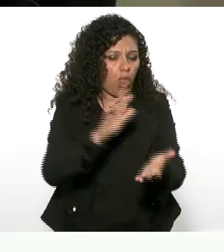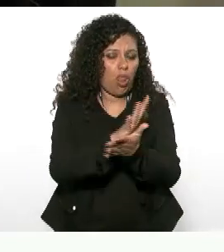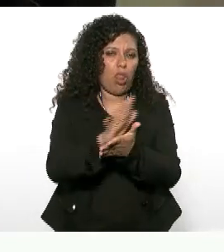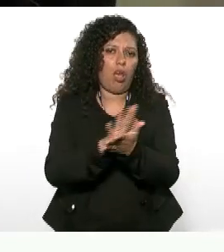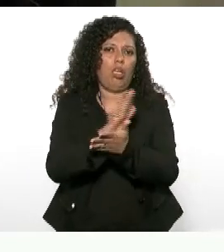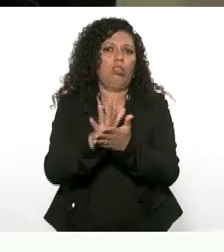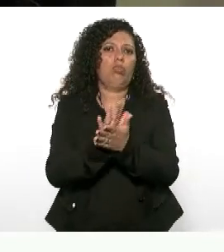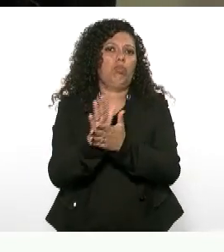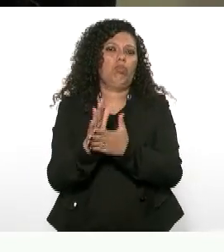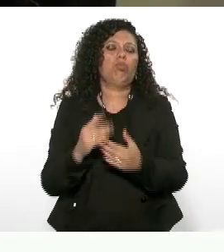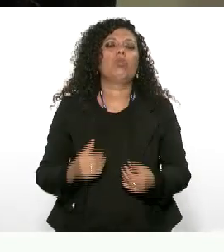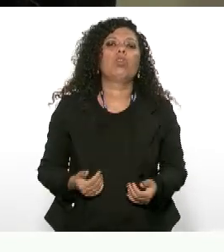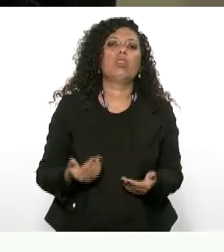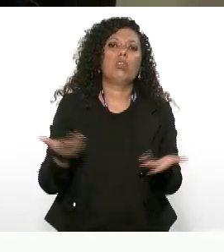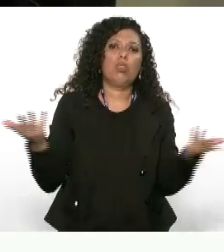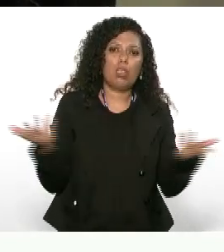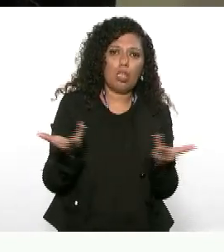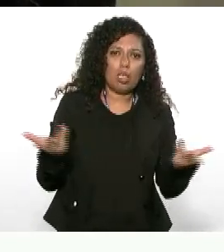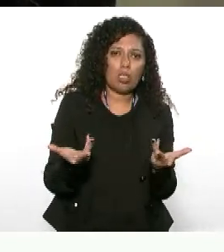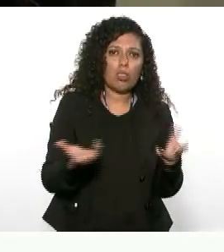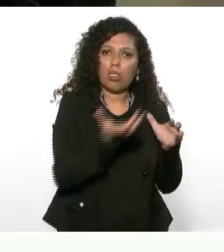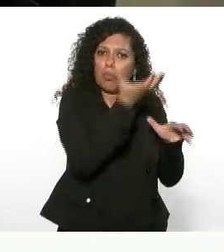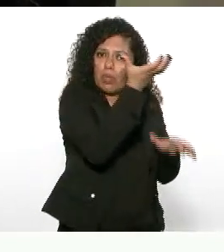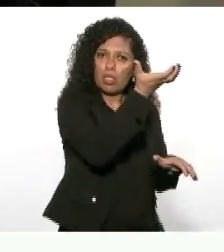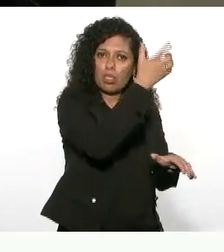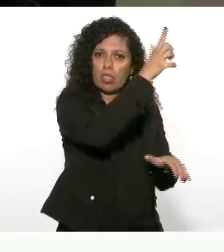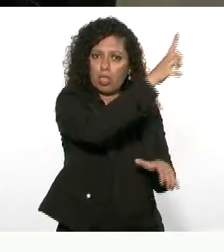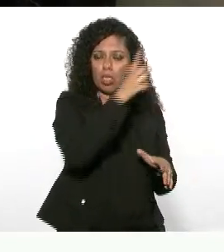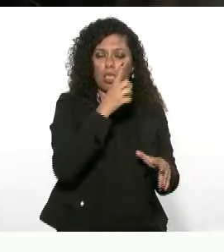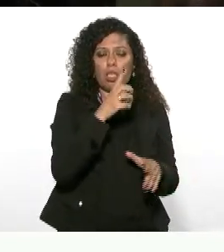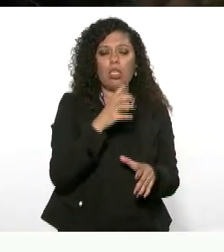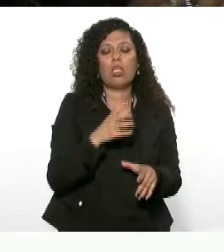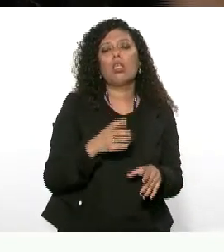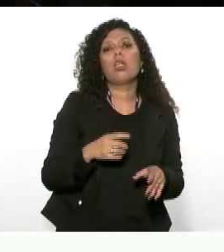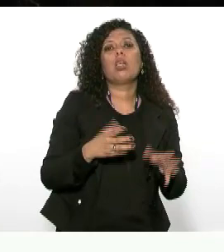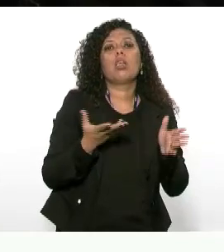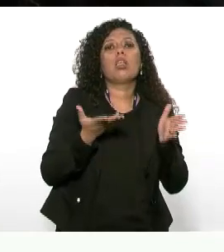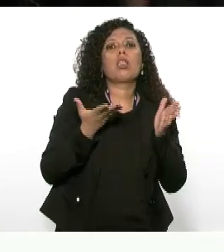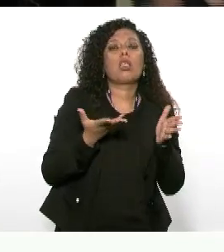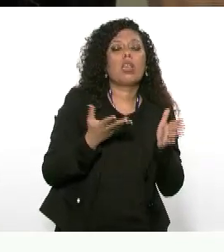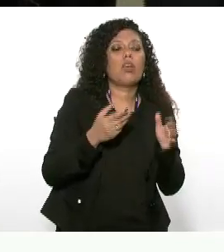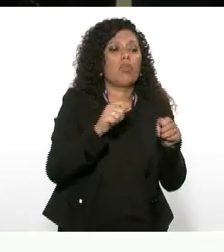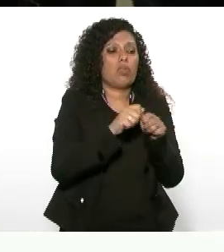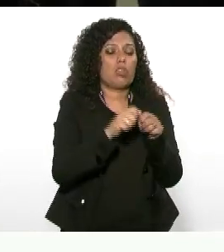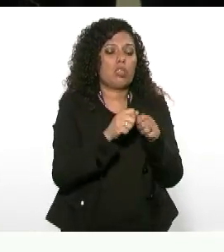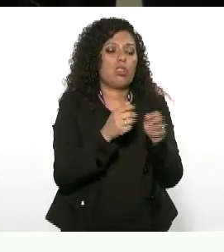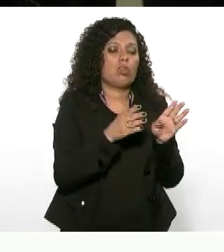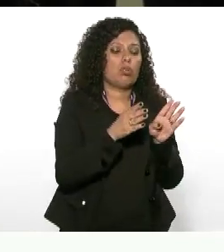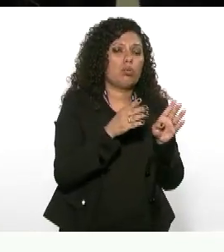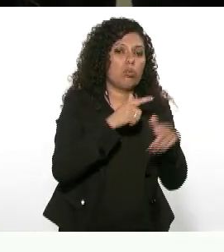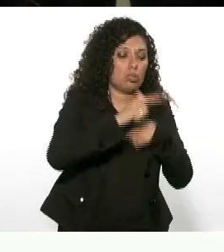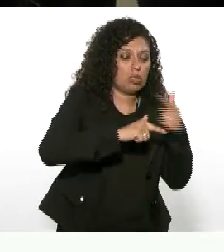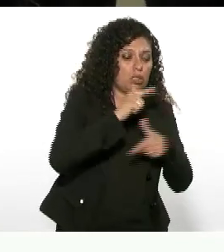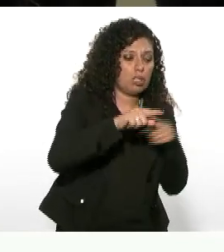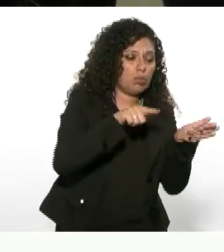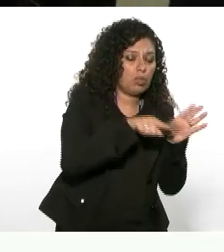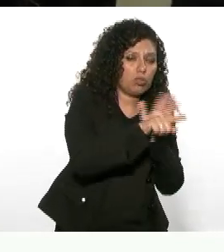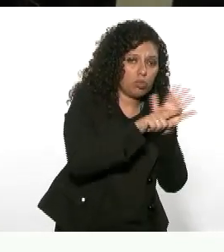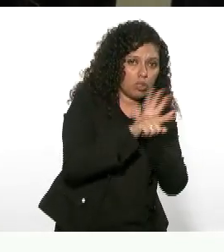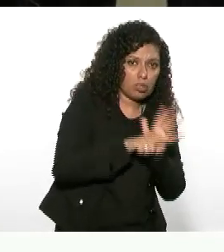Então, o objetivo da Controladoria Geral da União é justamente fazer esse trabalho de consultoria que está em